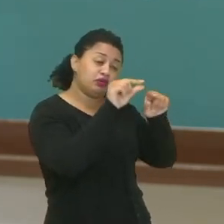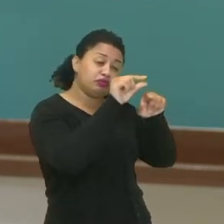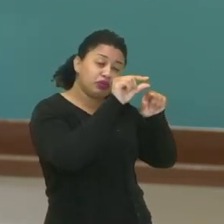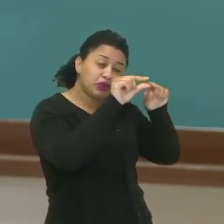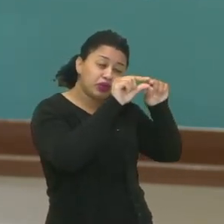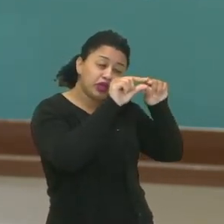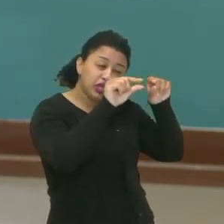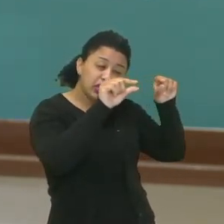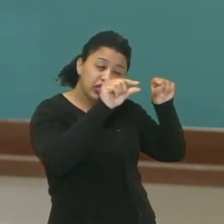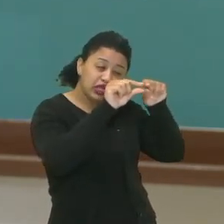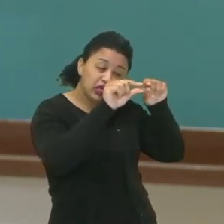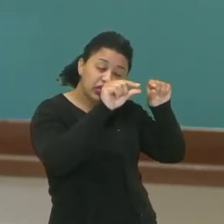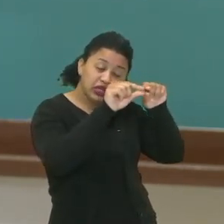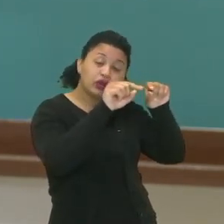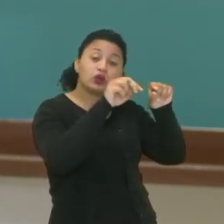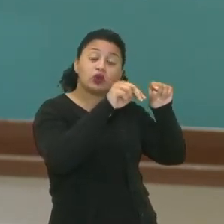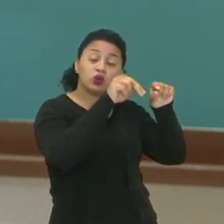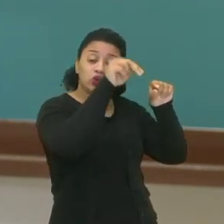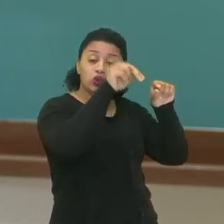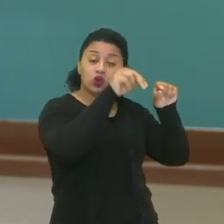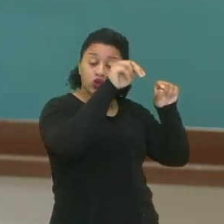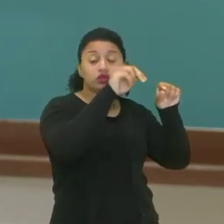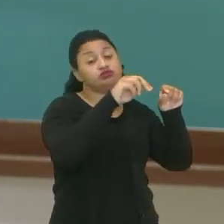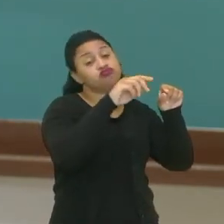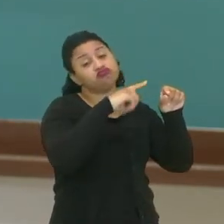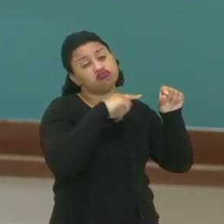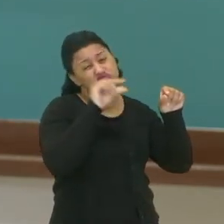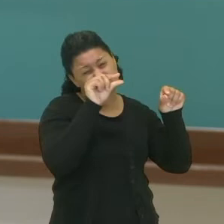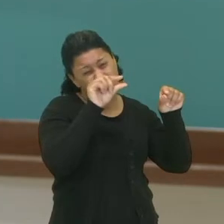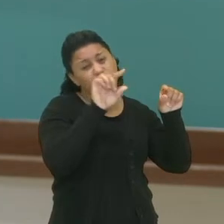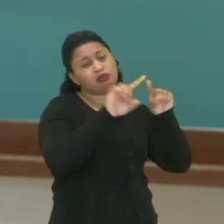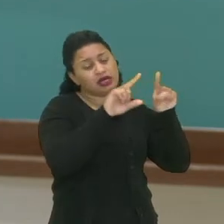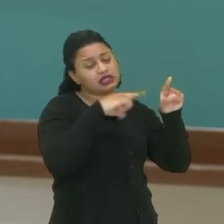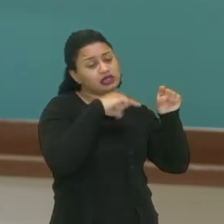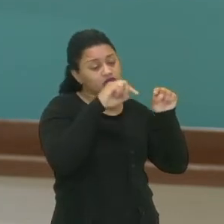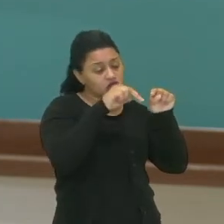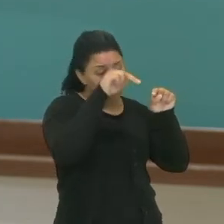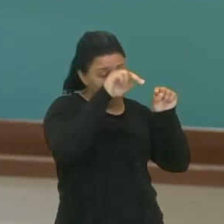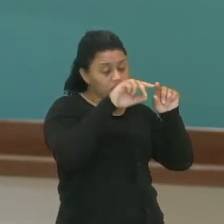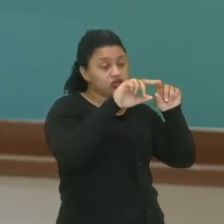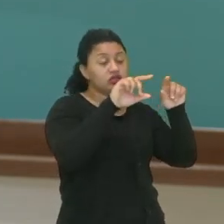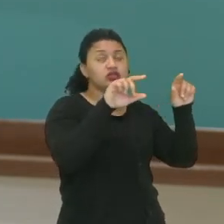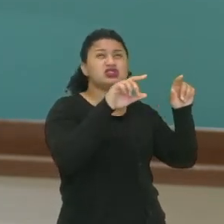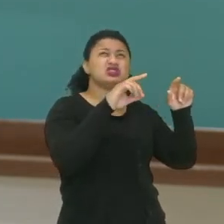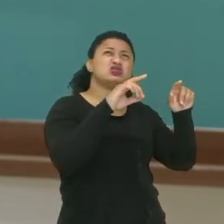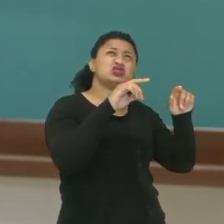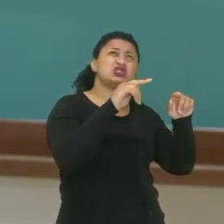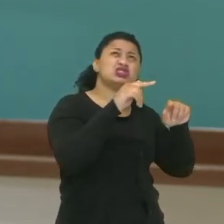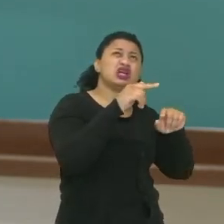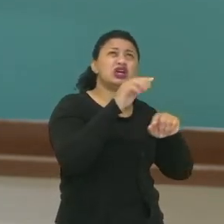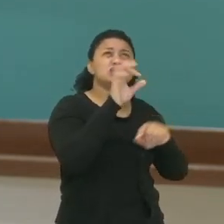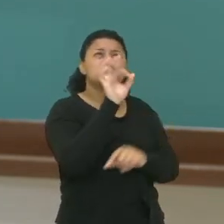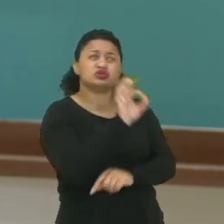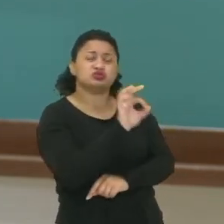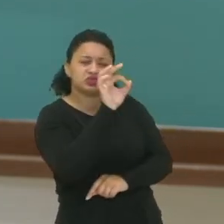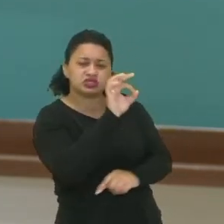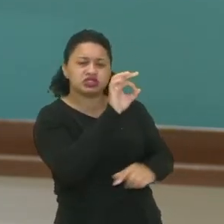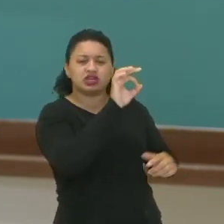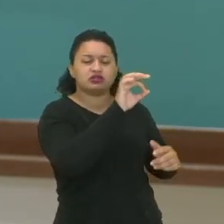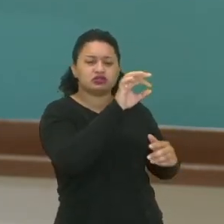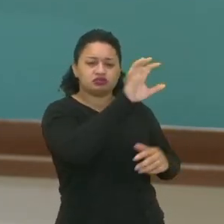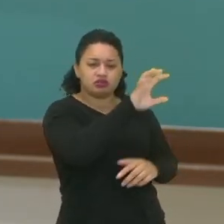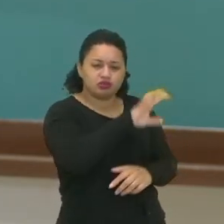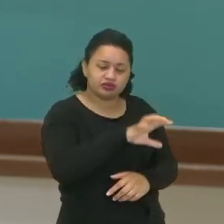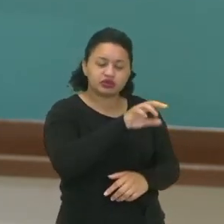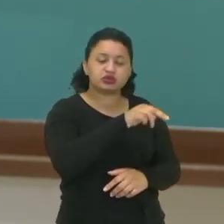se bem que é pequena, mas temos, né? Mais ao norte, daí mais ou menos cerca de 7% do nosso território